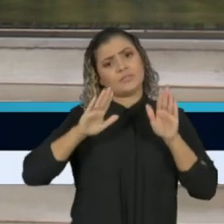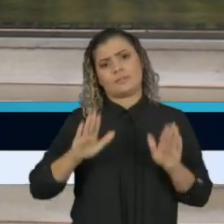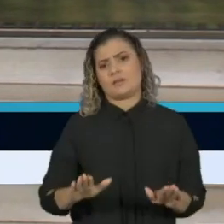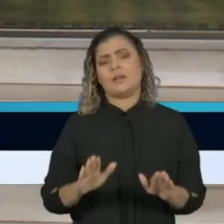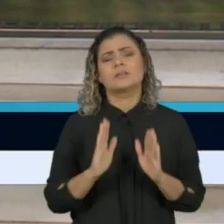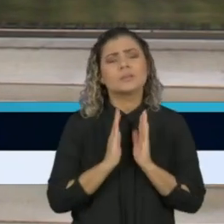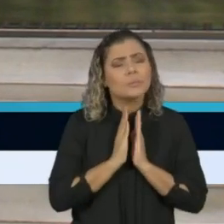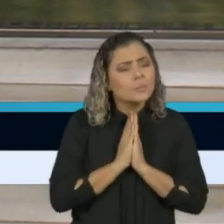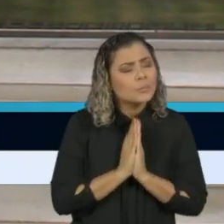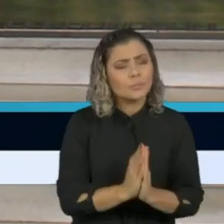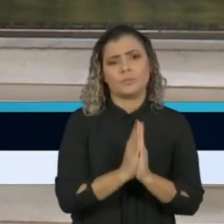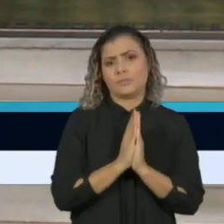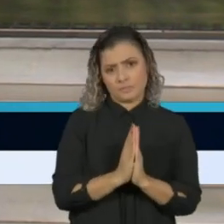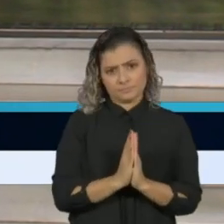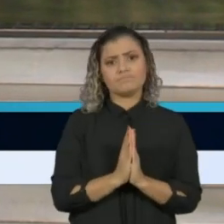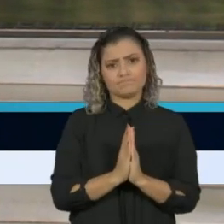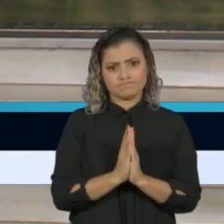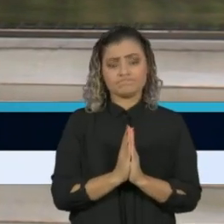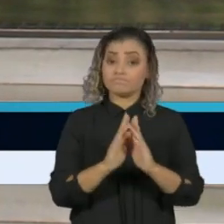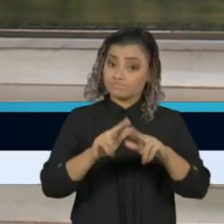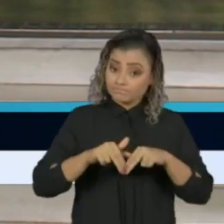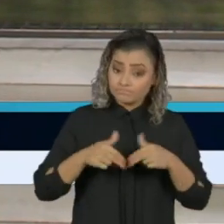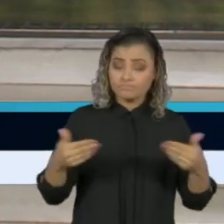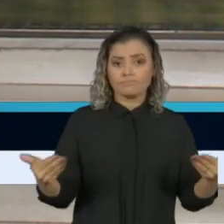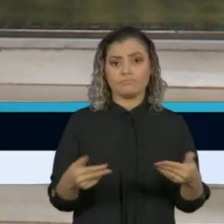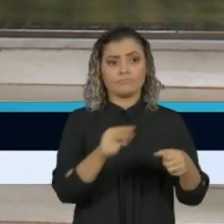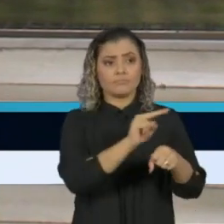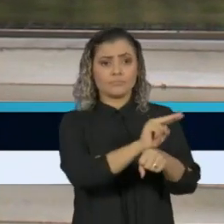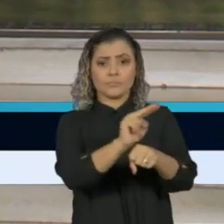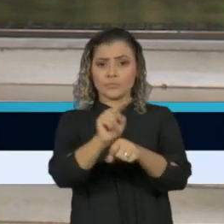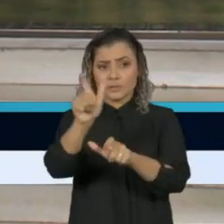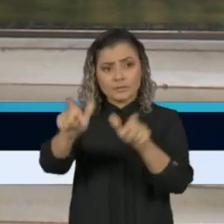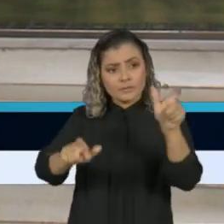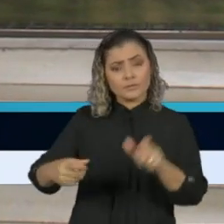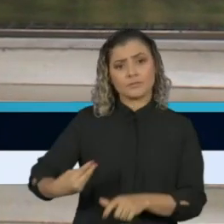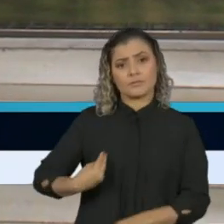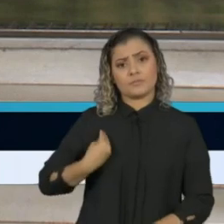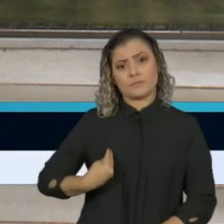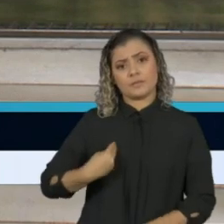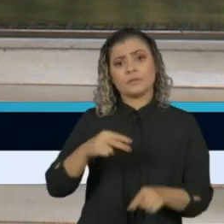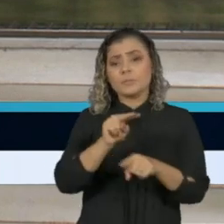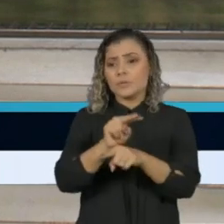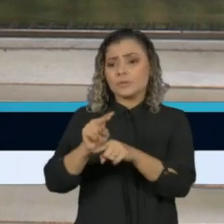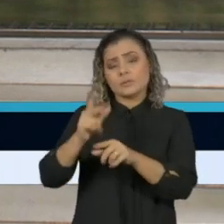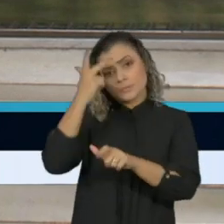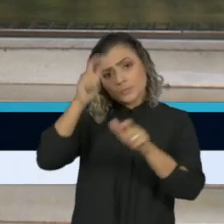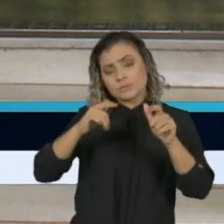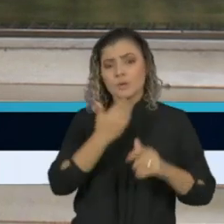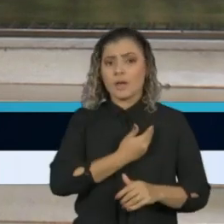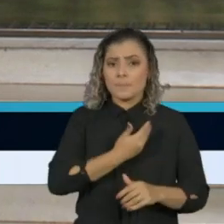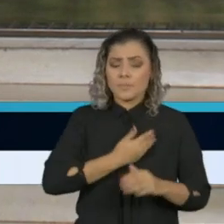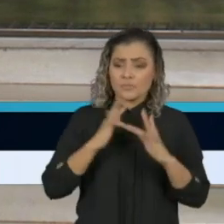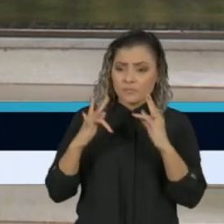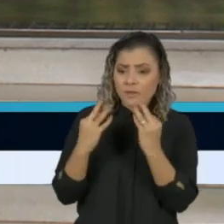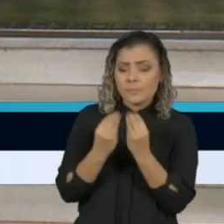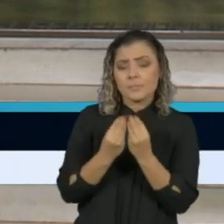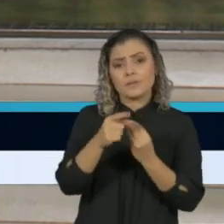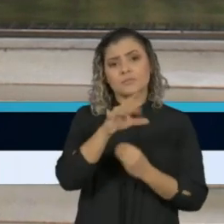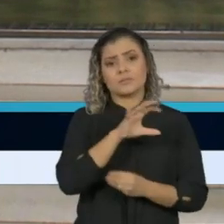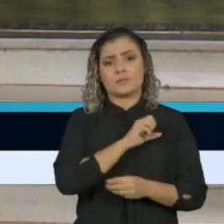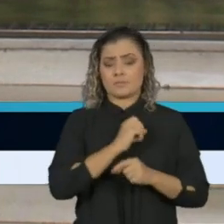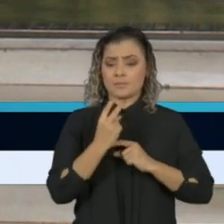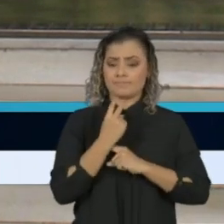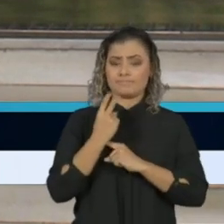Fiquem em casa e, com isso, protejam as suas vidas e as vidas das pessoas que vocês mais